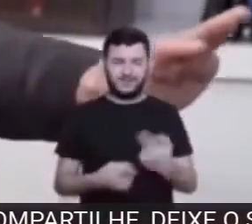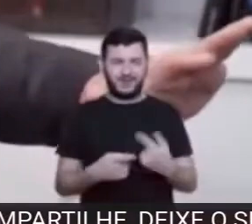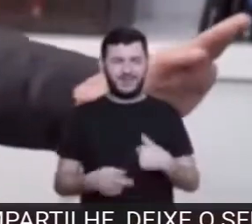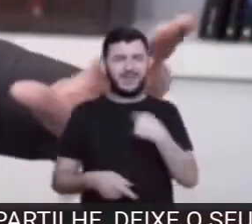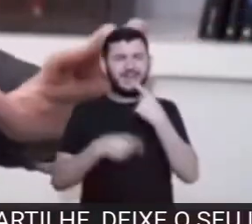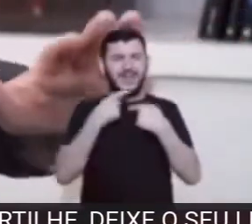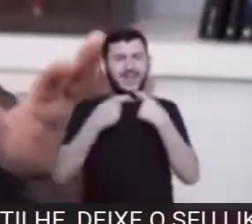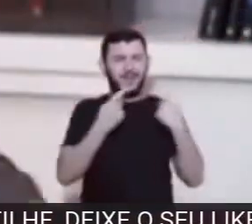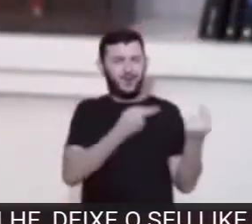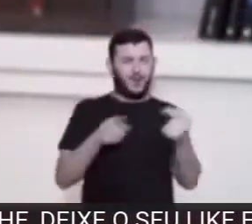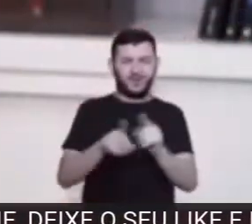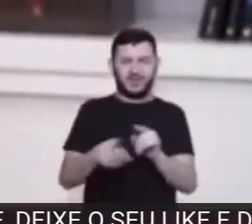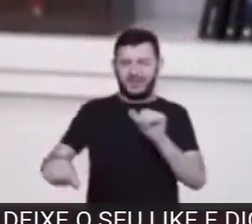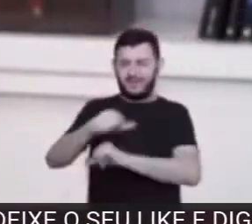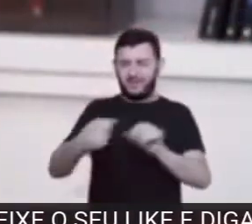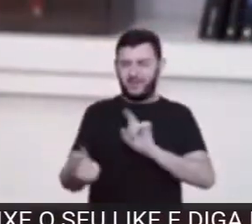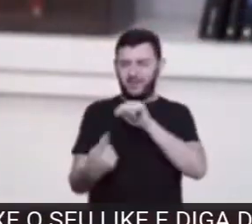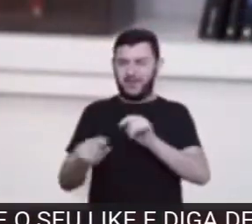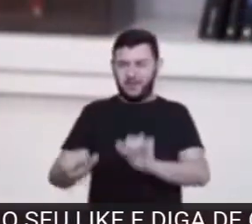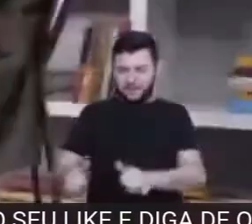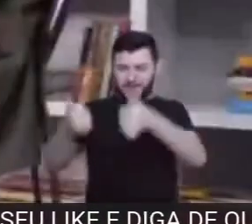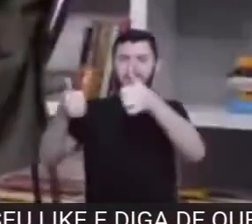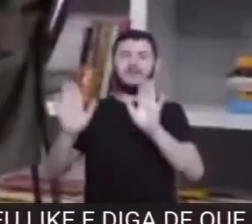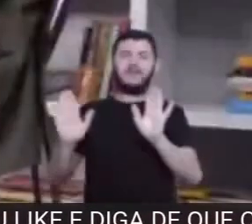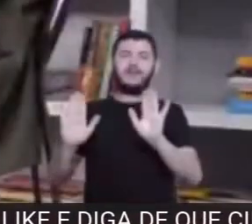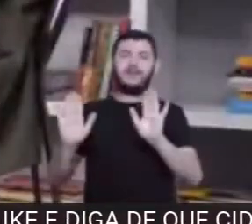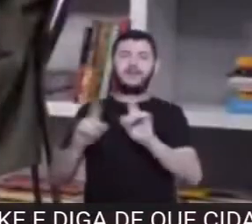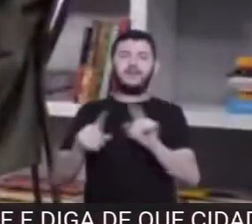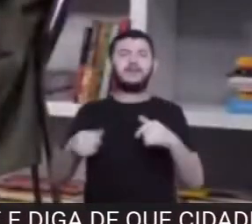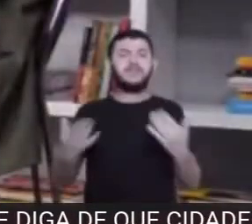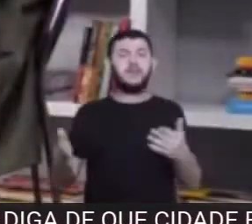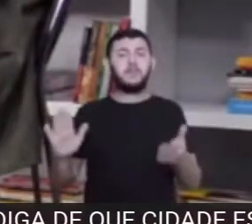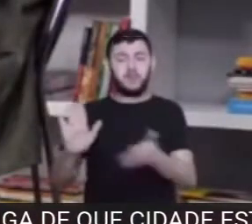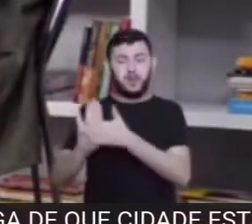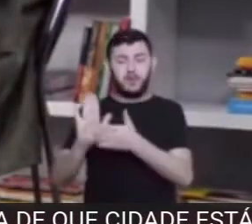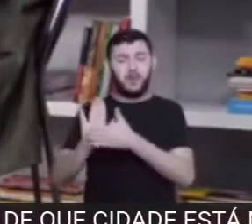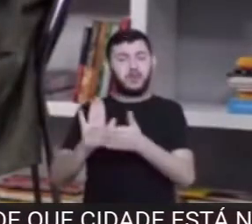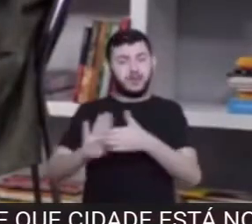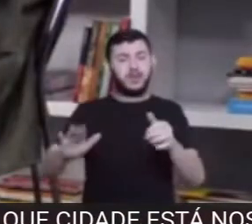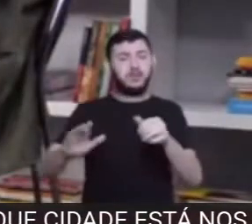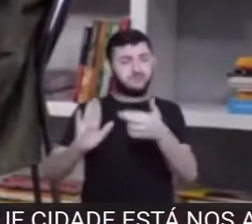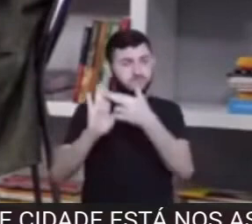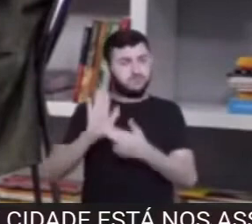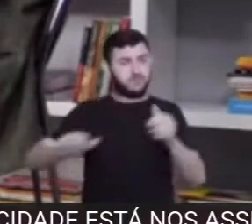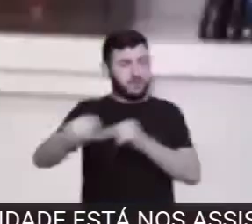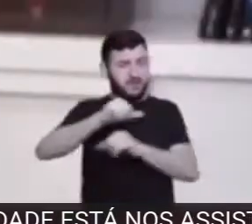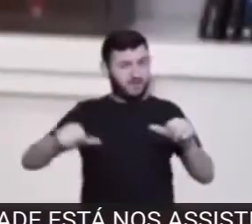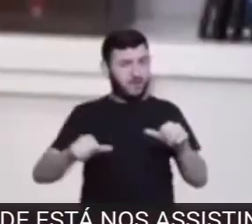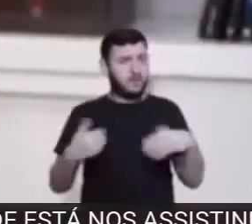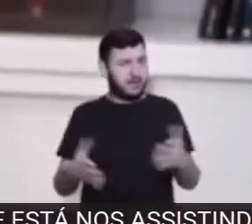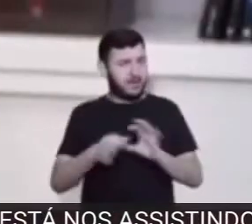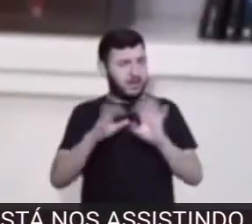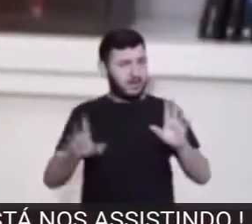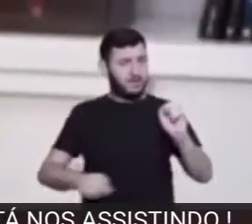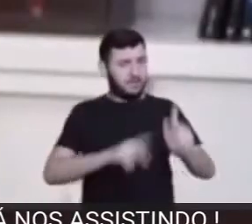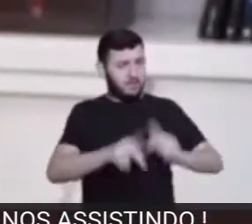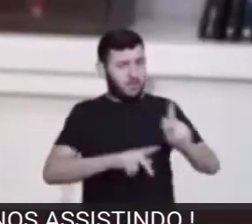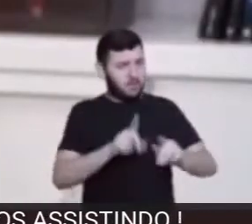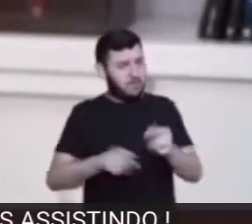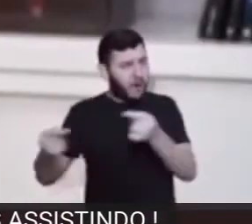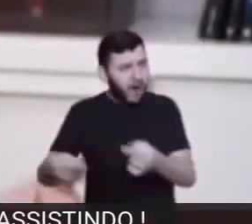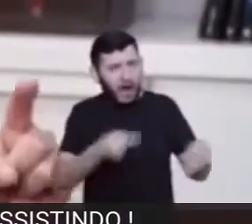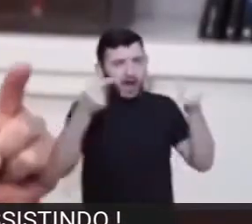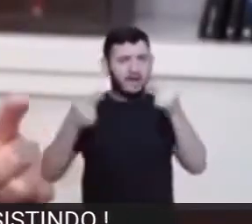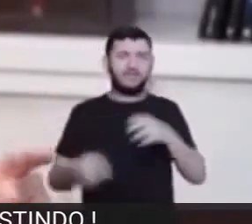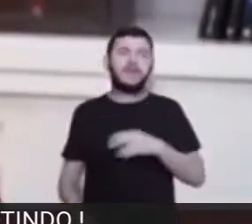uma proposta de reforma e deixe a sociedade discutir. Vamos colocar o debate para a sociedade. Pega a reforma da